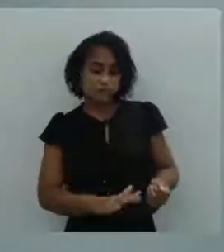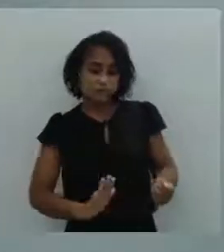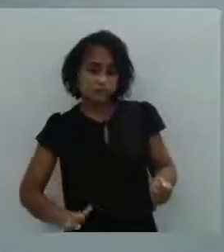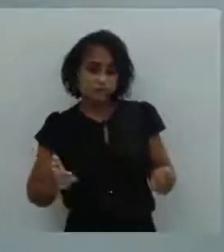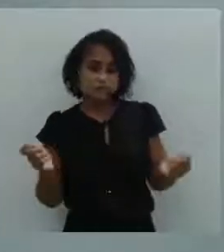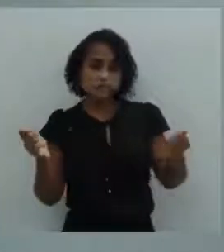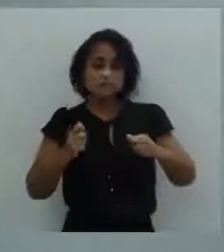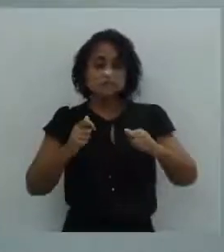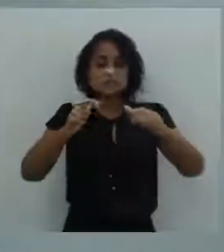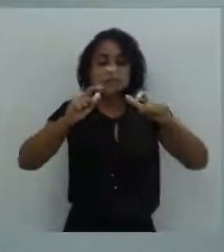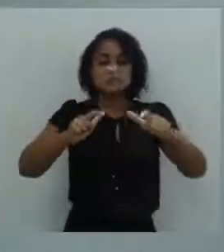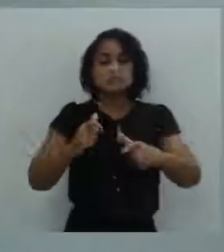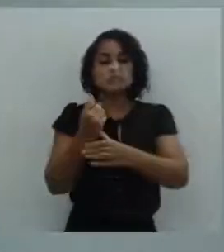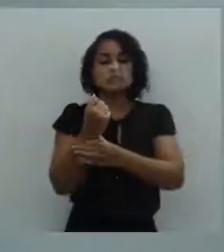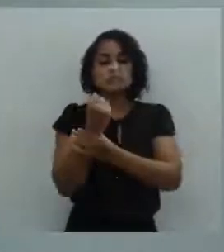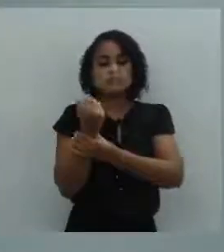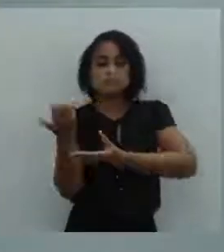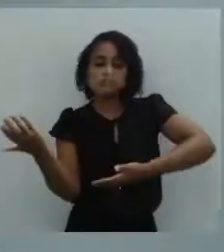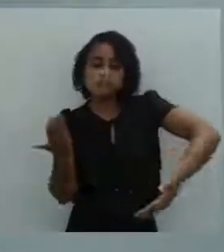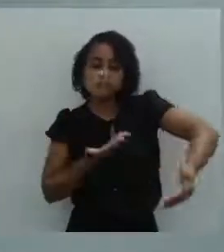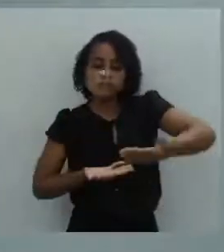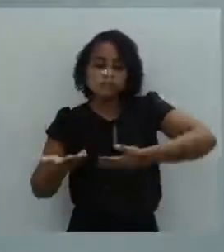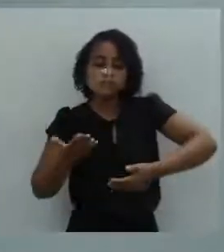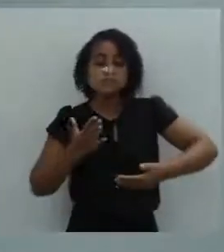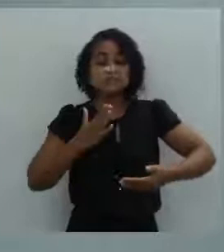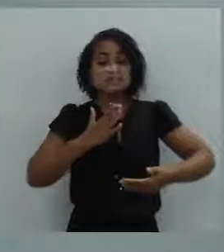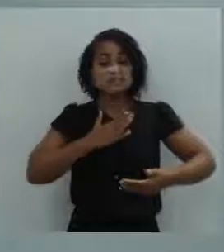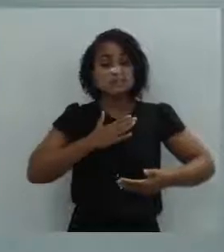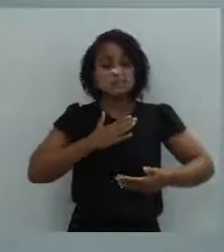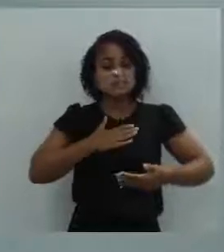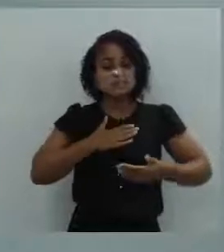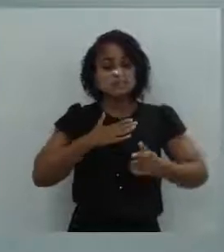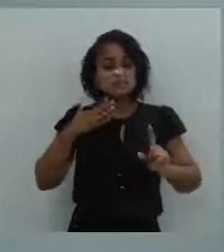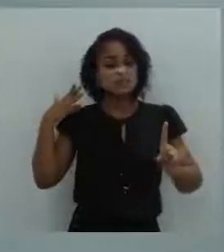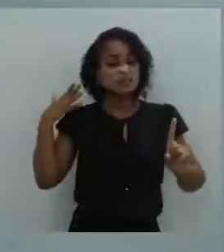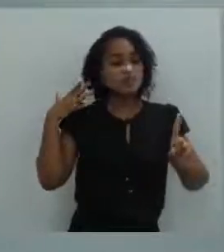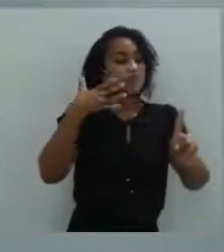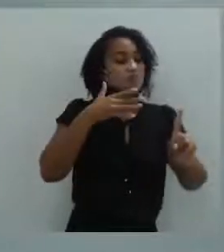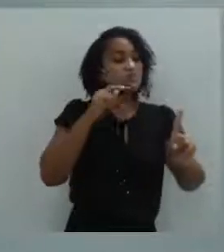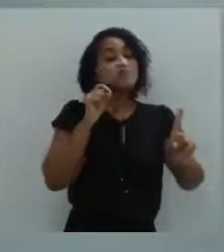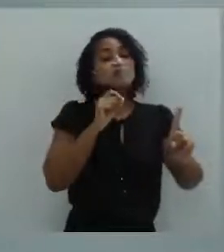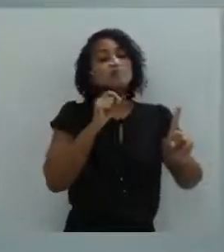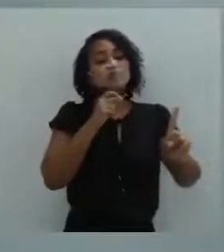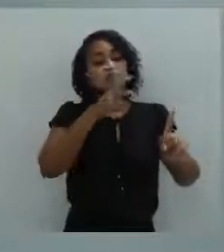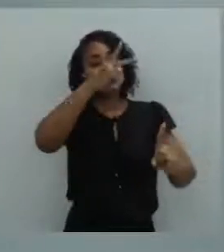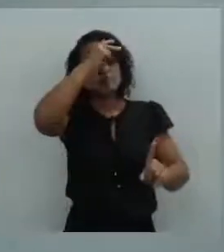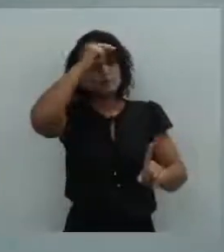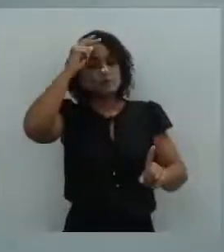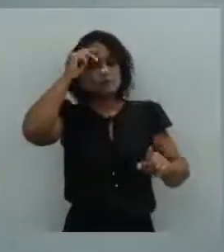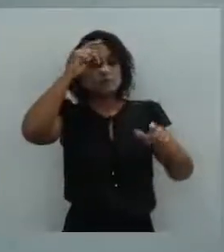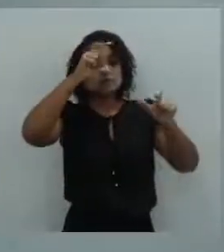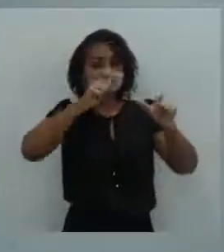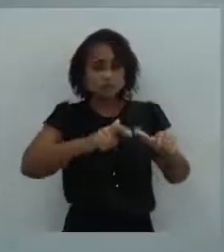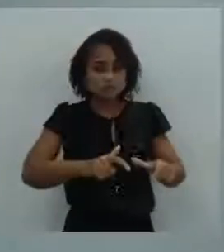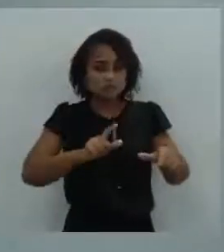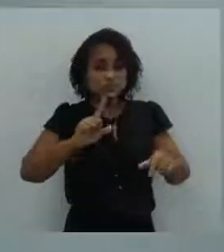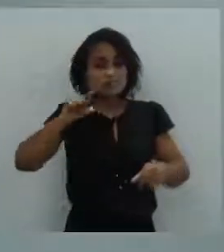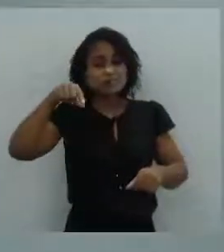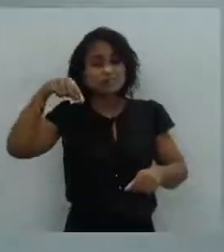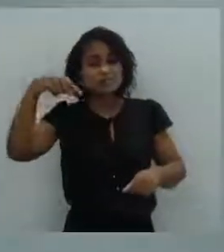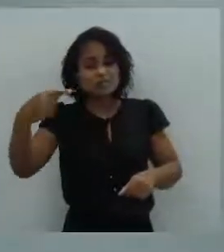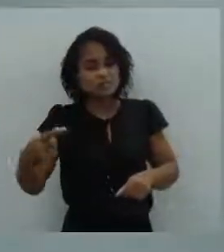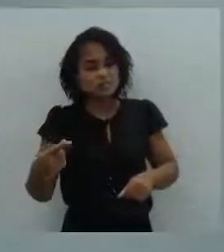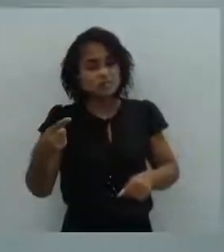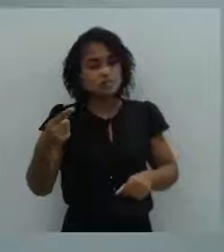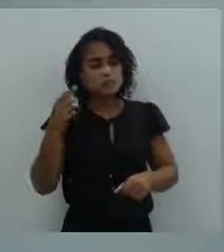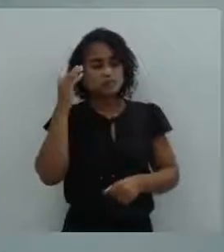gente tenha um lugar seguro para interagir, e eu vou me direcionar, me importar ao prefeito local. Depois de